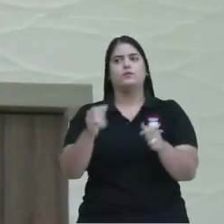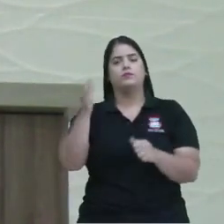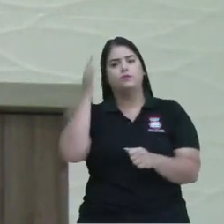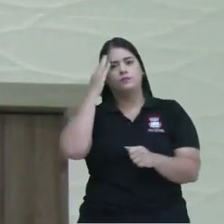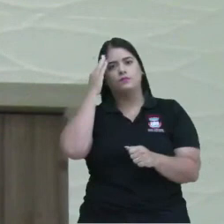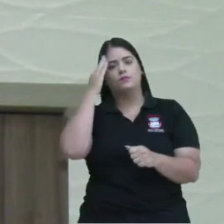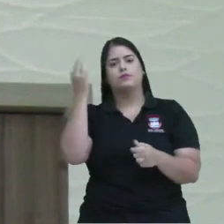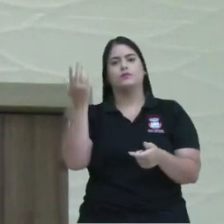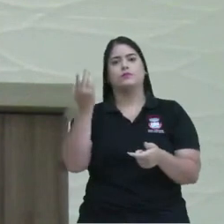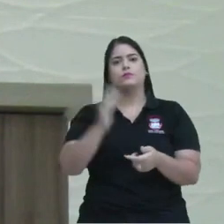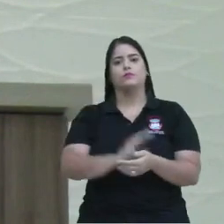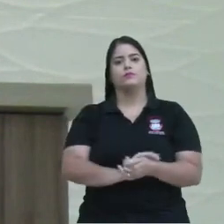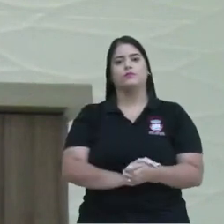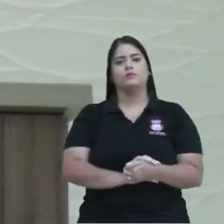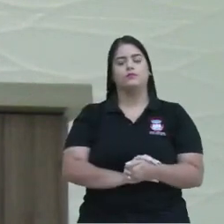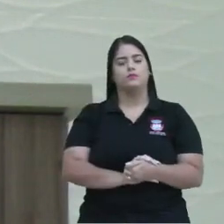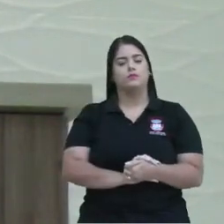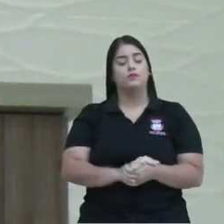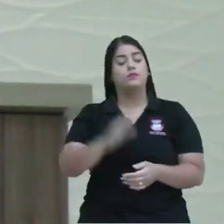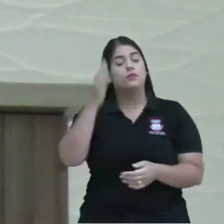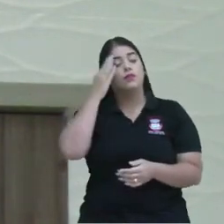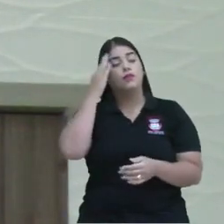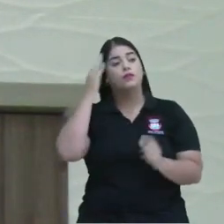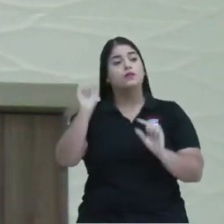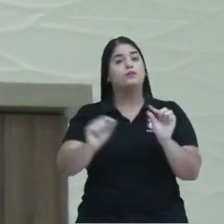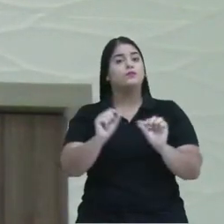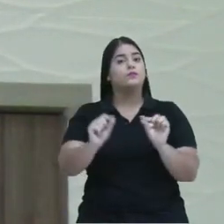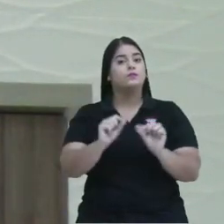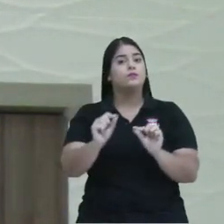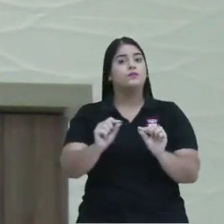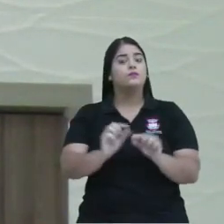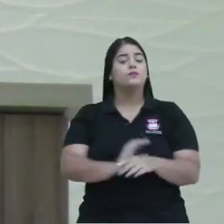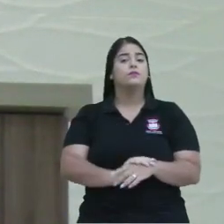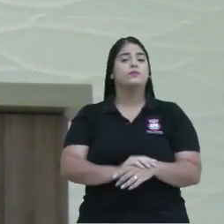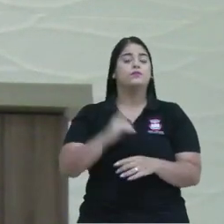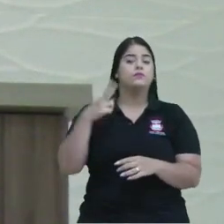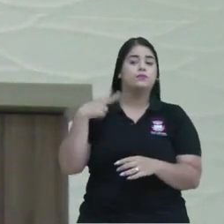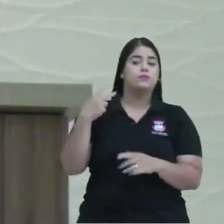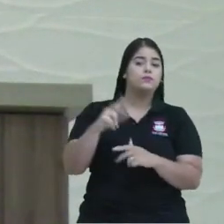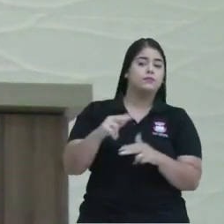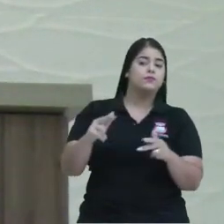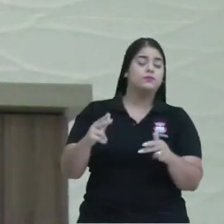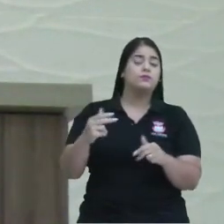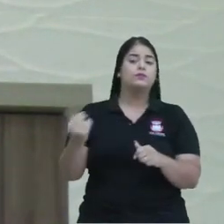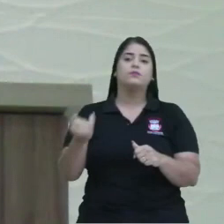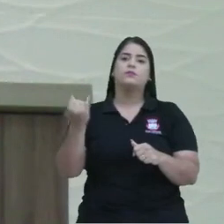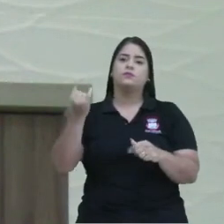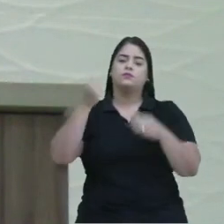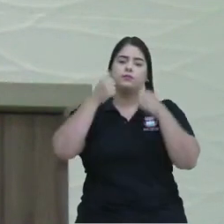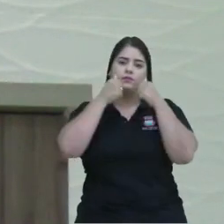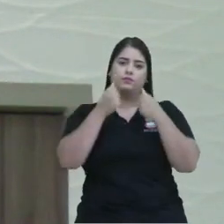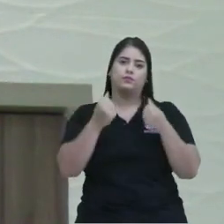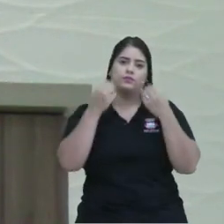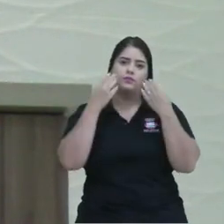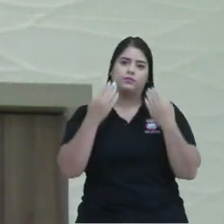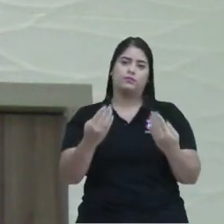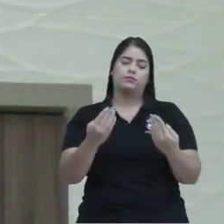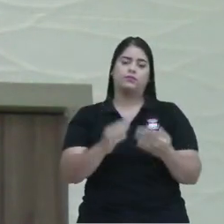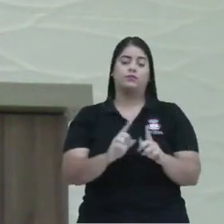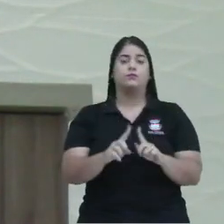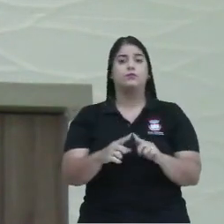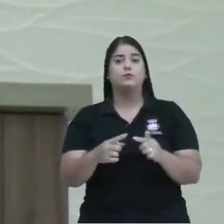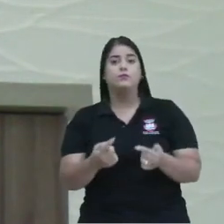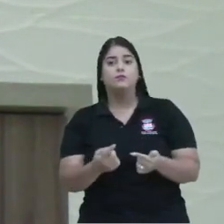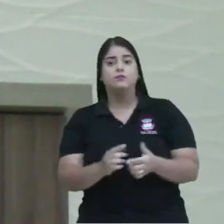plano diretor. Ali eu entendi, meu caro Bruno Braga e vereadores, a importância da audiência pública. Agora eu